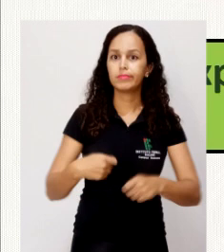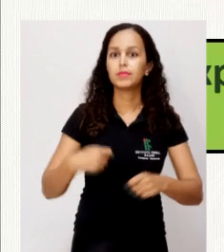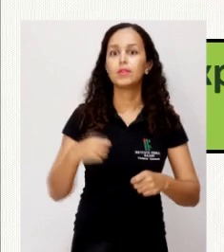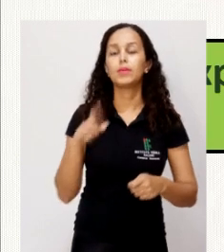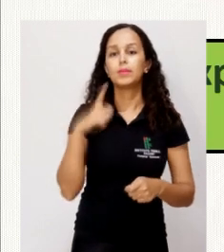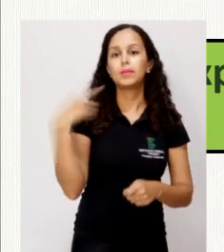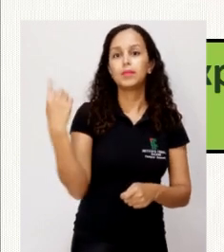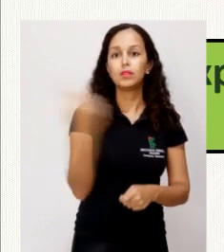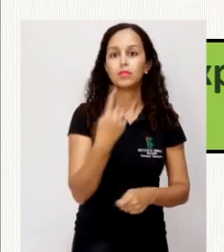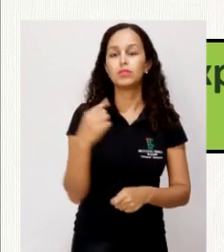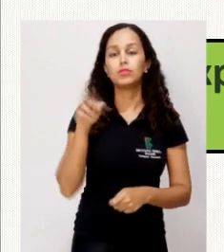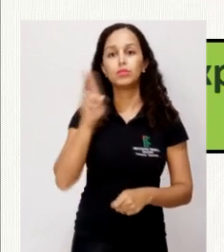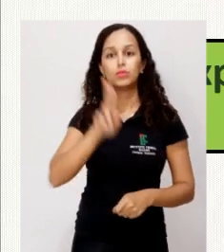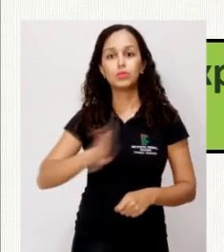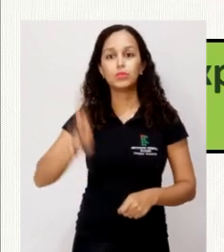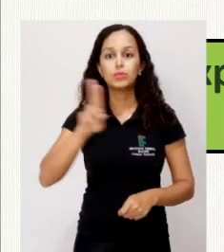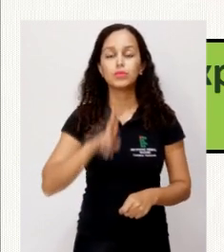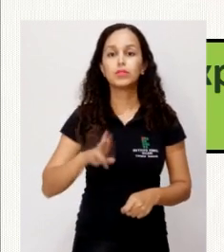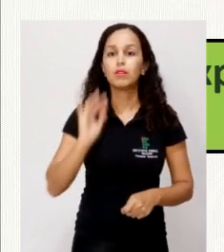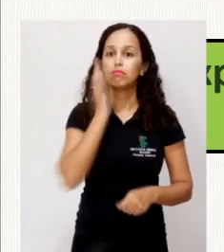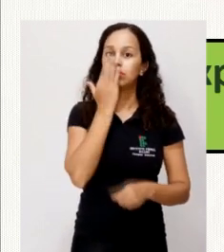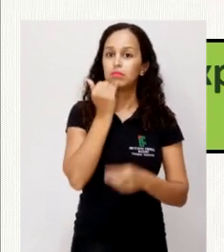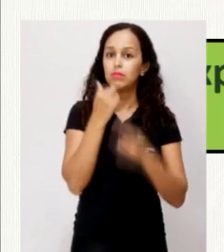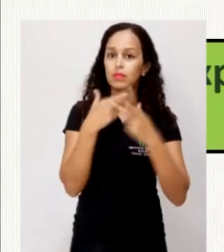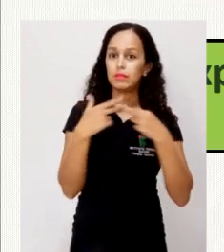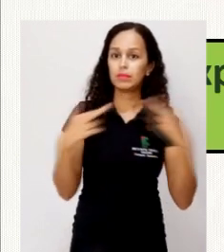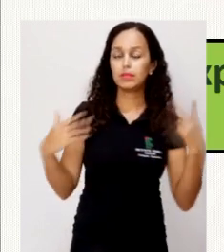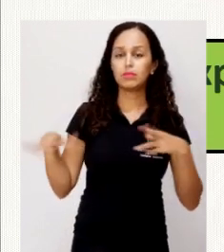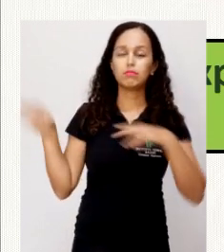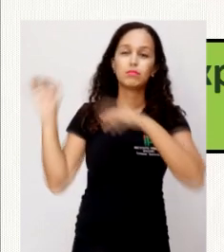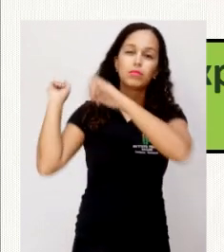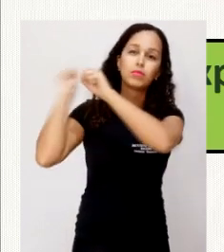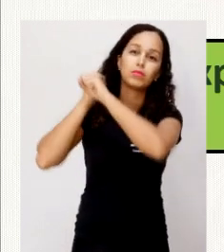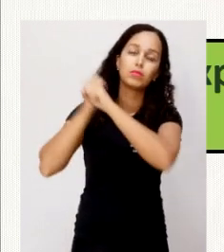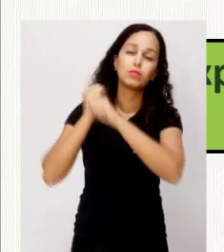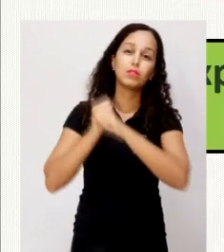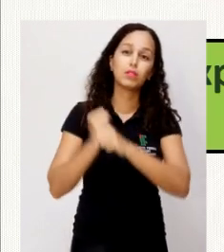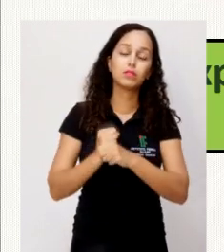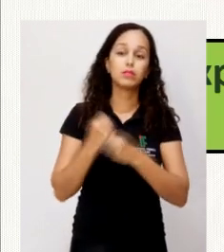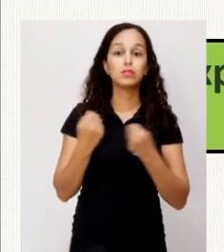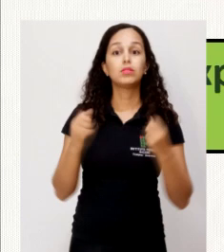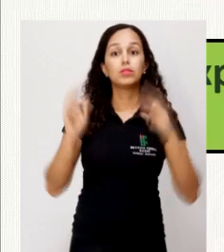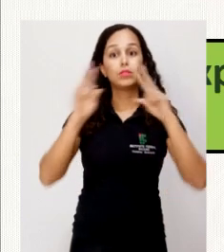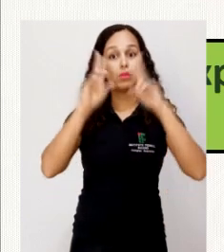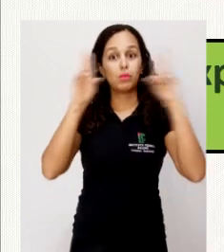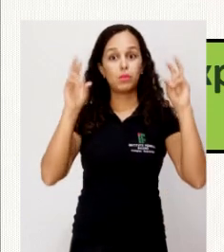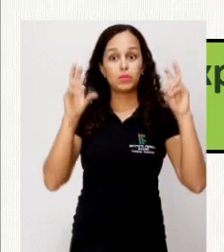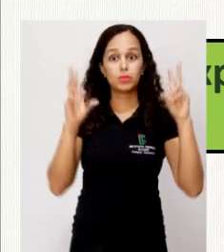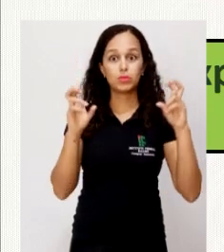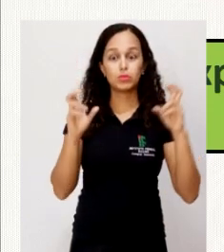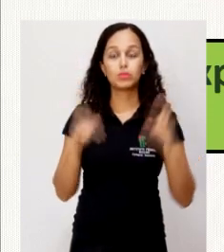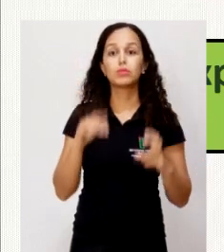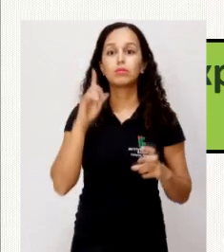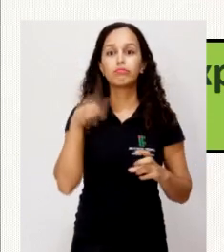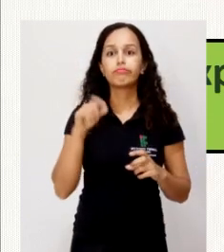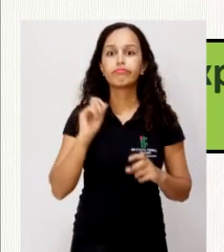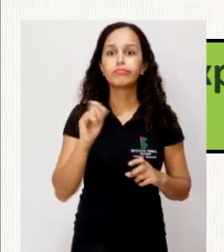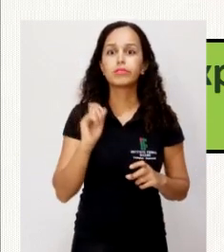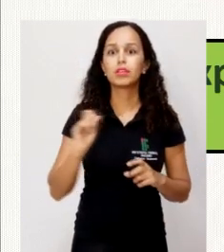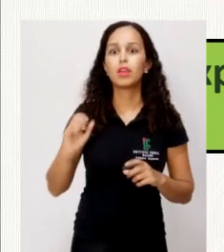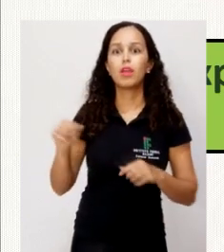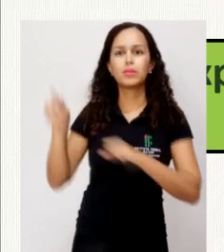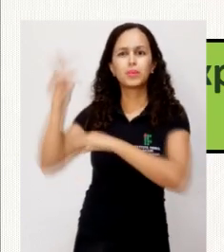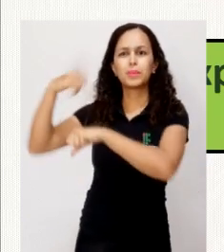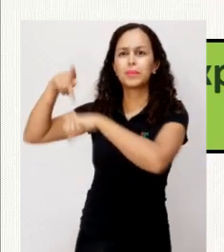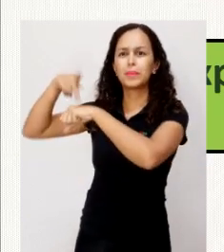potencial aí para a inclusão na nossa alimentação. Nos últimos anos, esse assunto, por ser